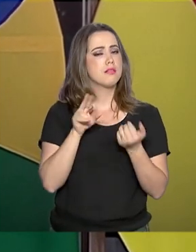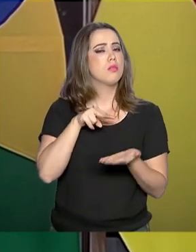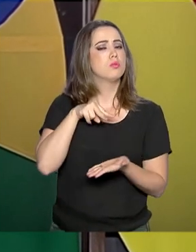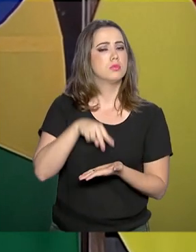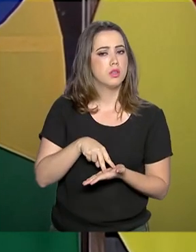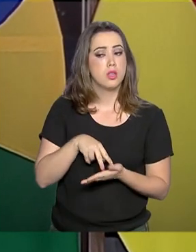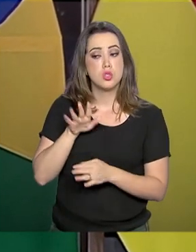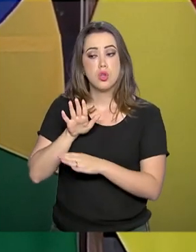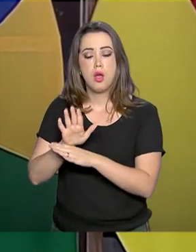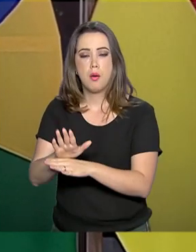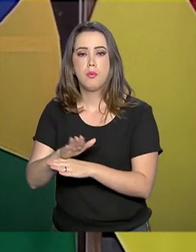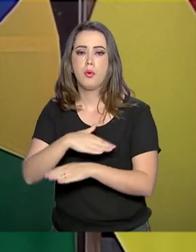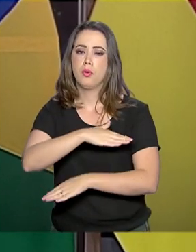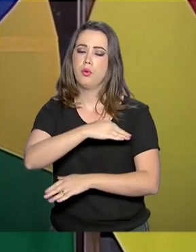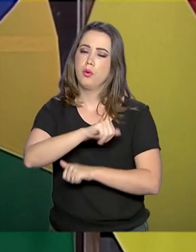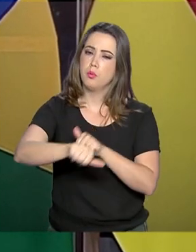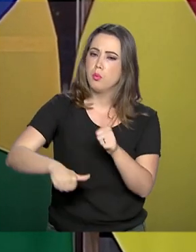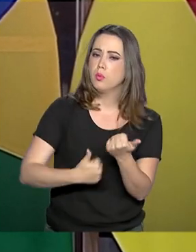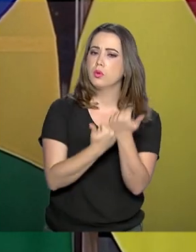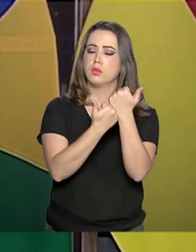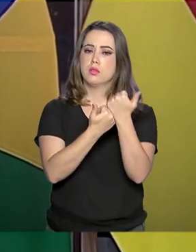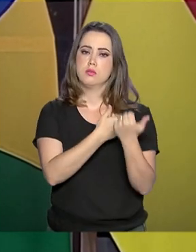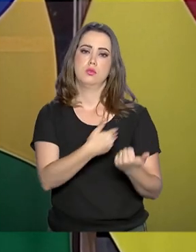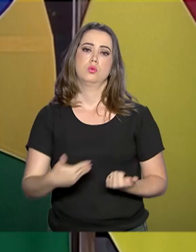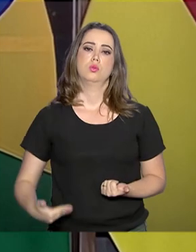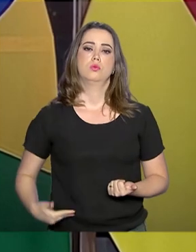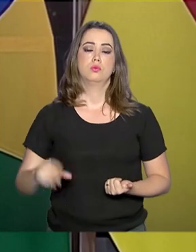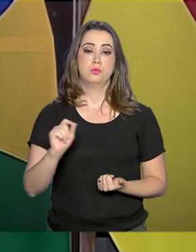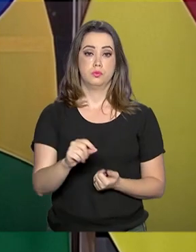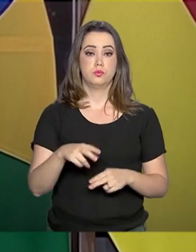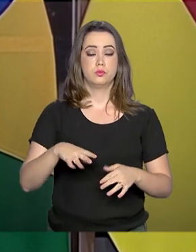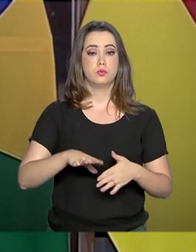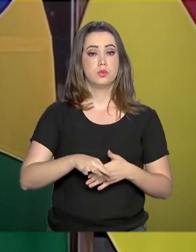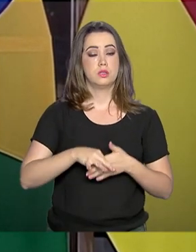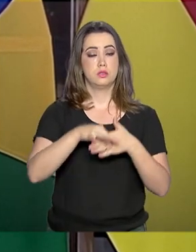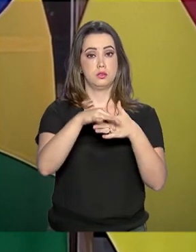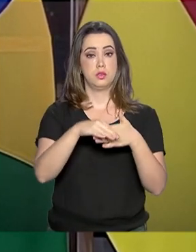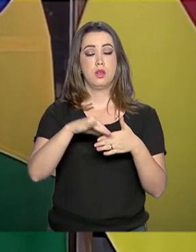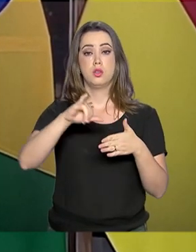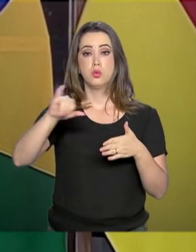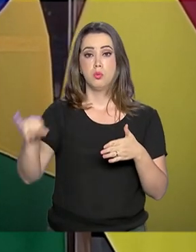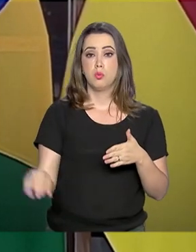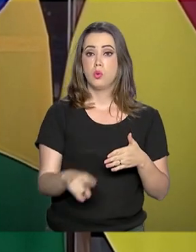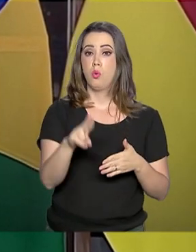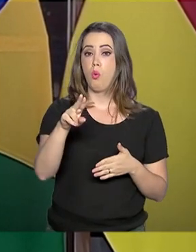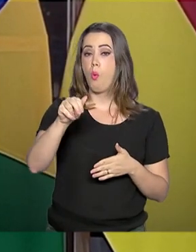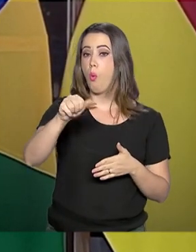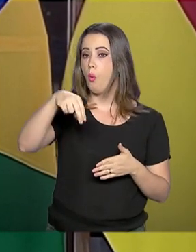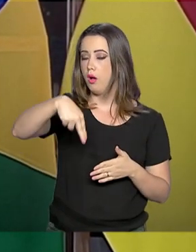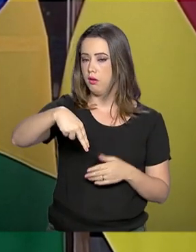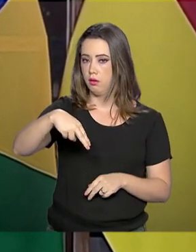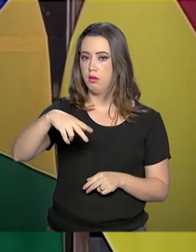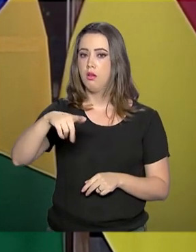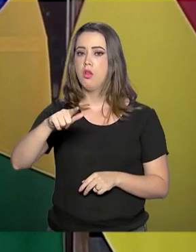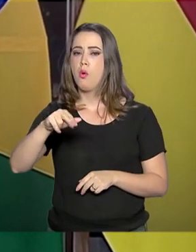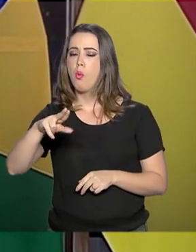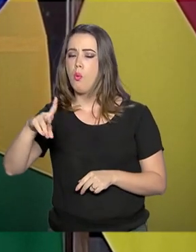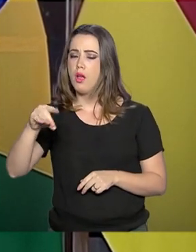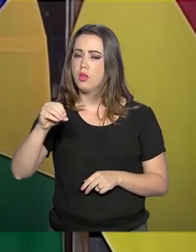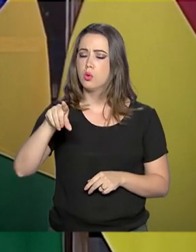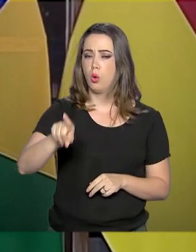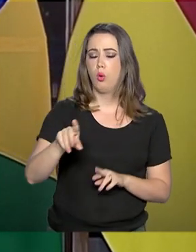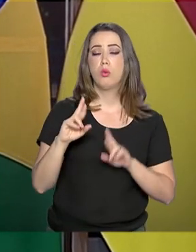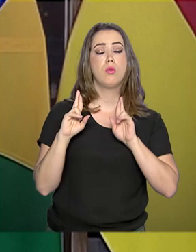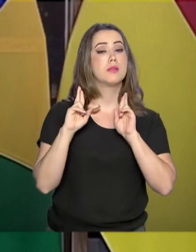apoio ao processo de transição conduzido pelo presidente encarregado mais dó é e como dizia com expectativa de que